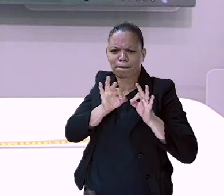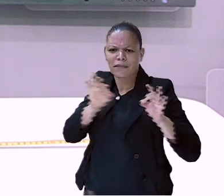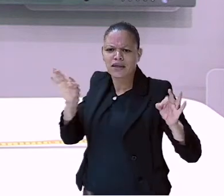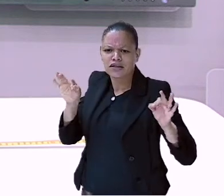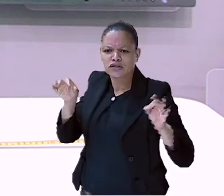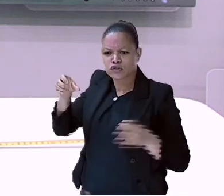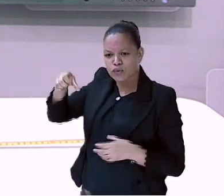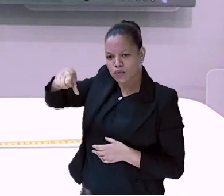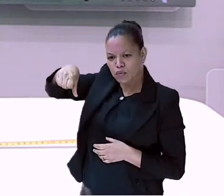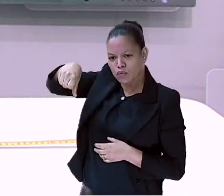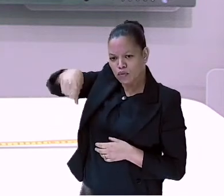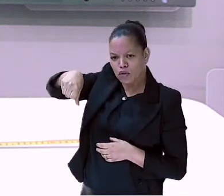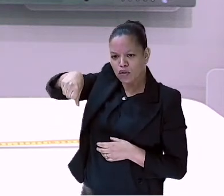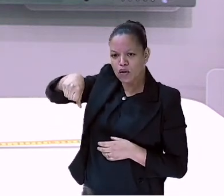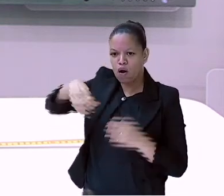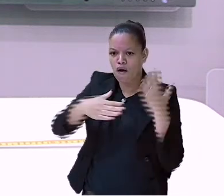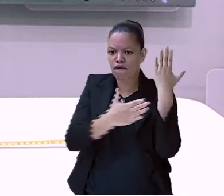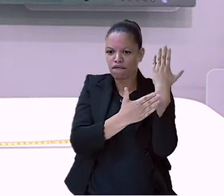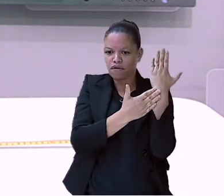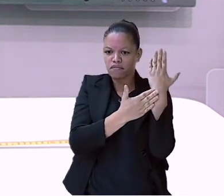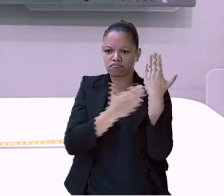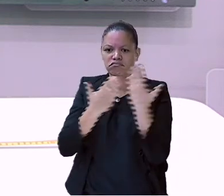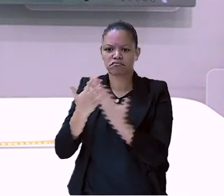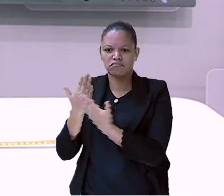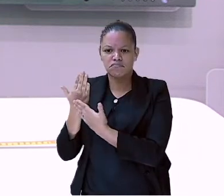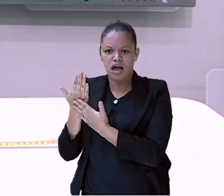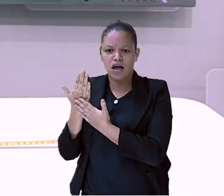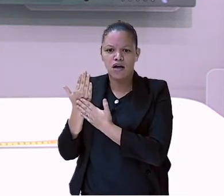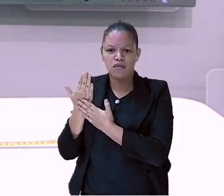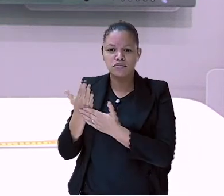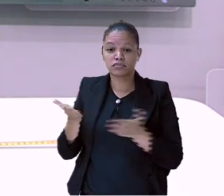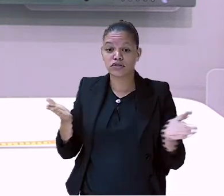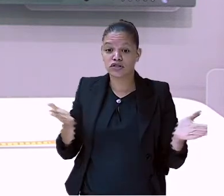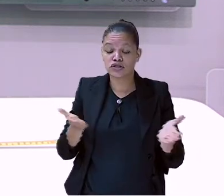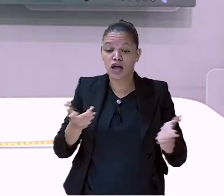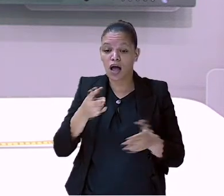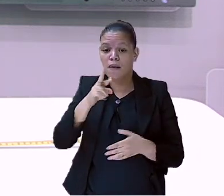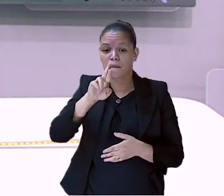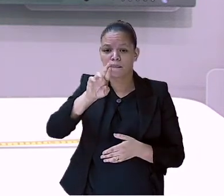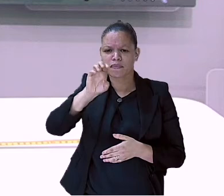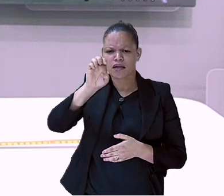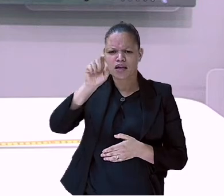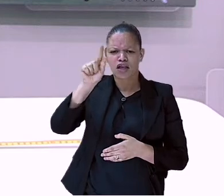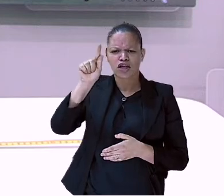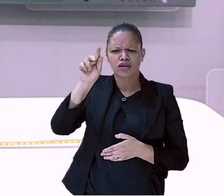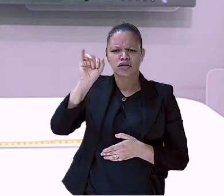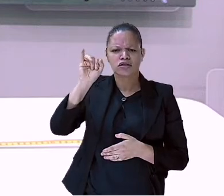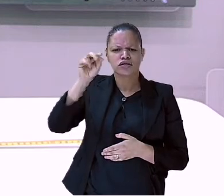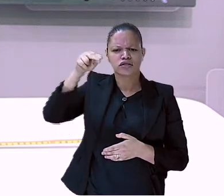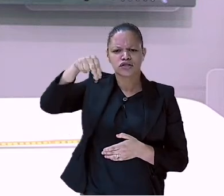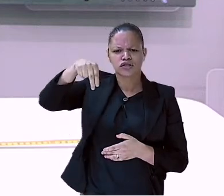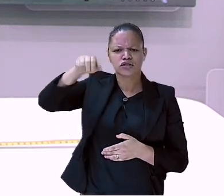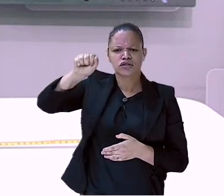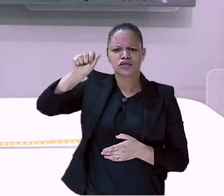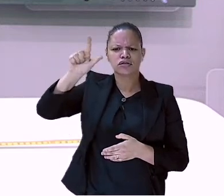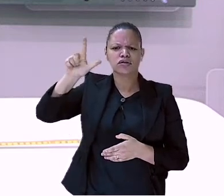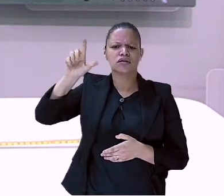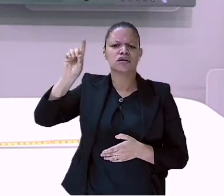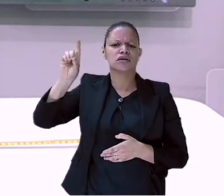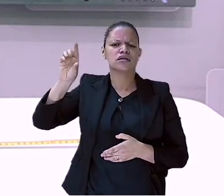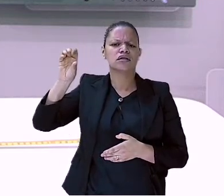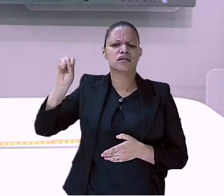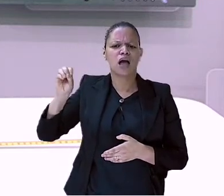mesa. E o Pedro, 8 palmos na mesma mesa. Então, o que eu quero propor para você aí de